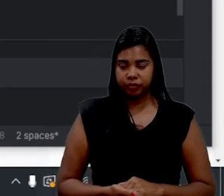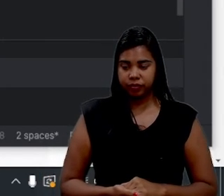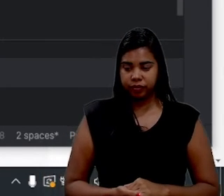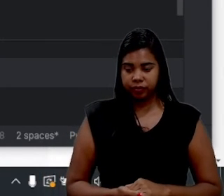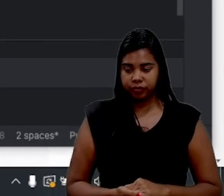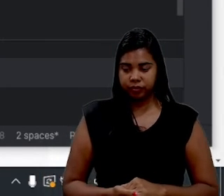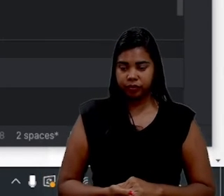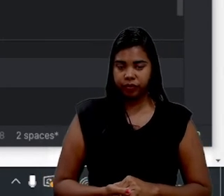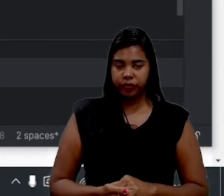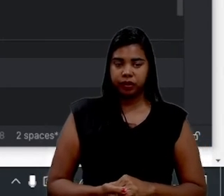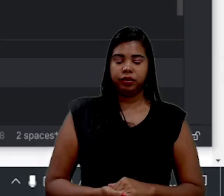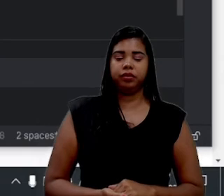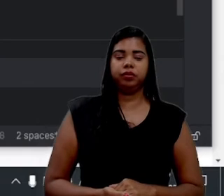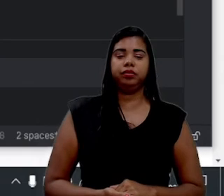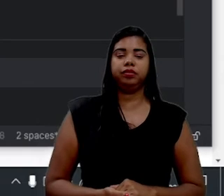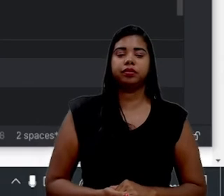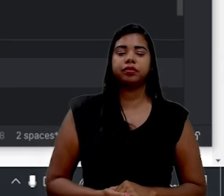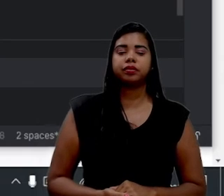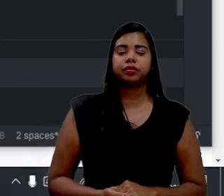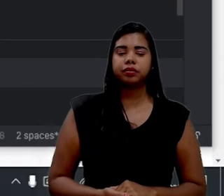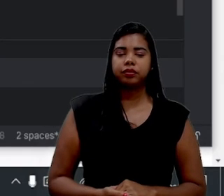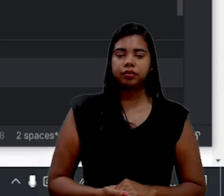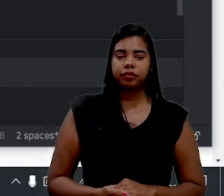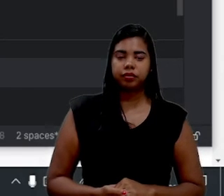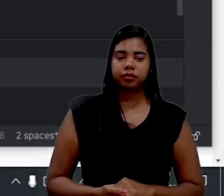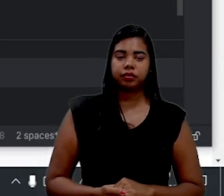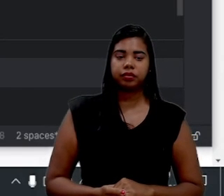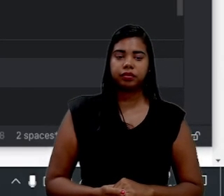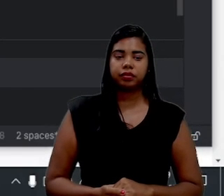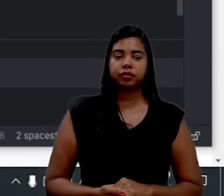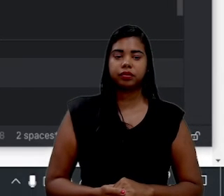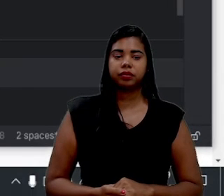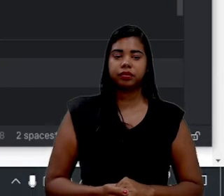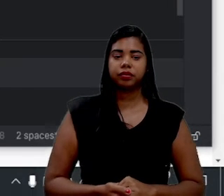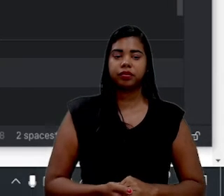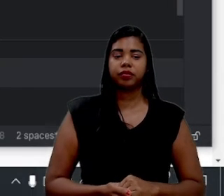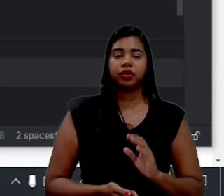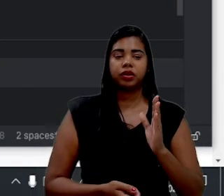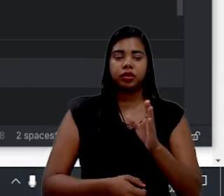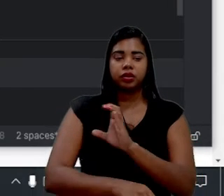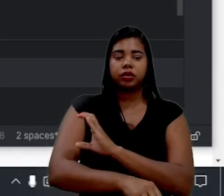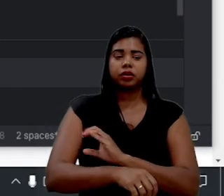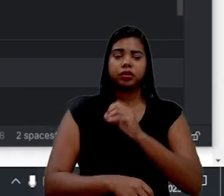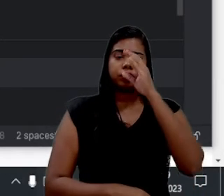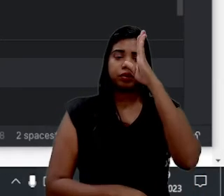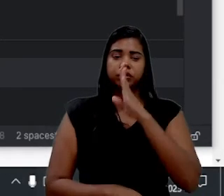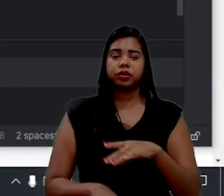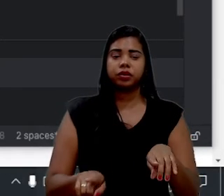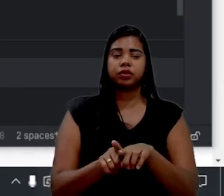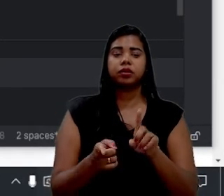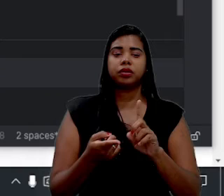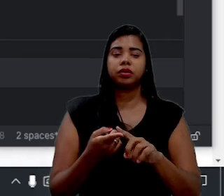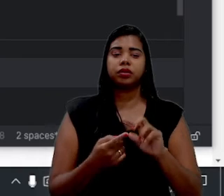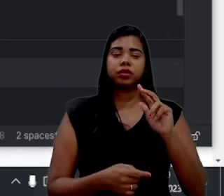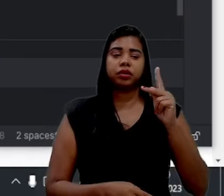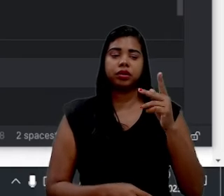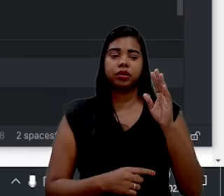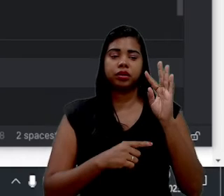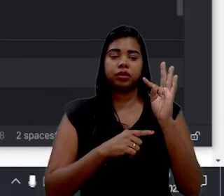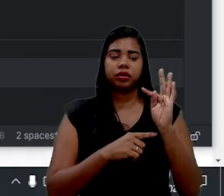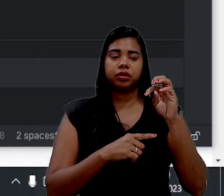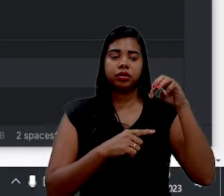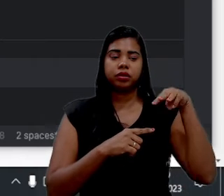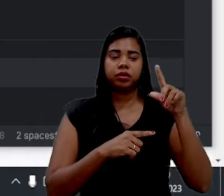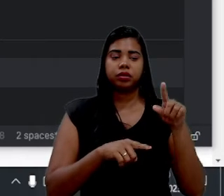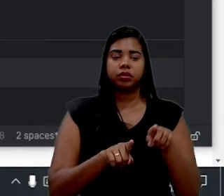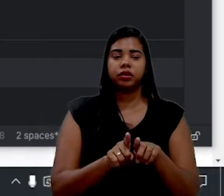Depois eu vou passar para vocês pesquisarem, que tem cursos gratuitos de HTML, tá, CSS pela internet, né,